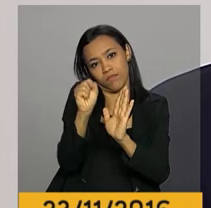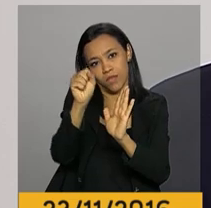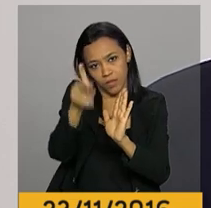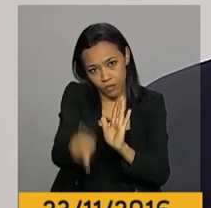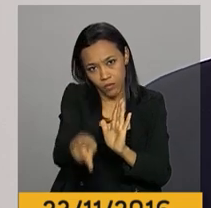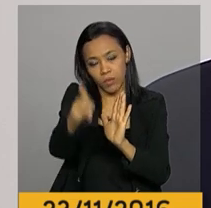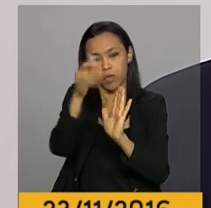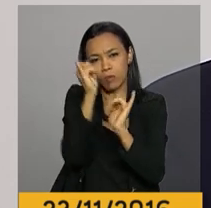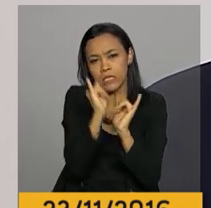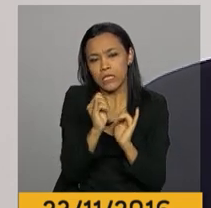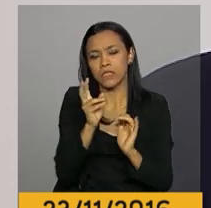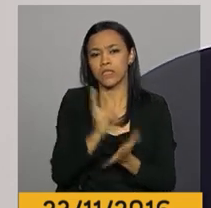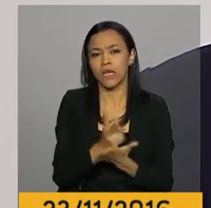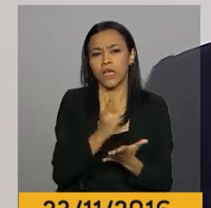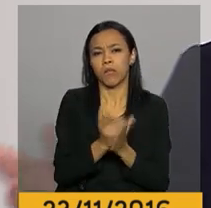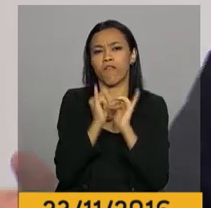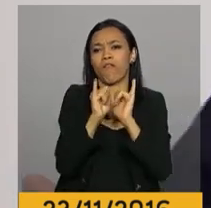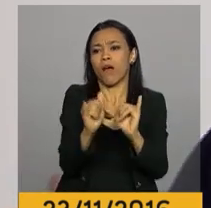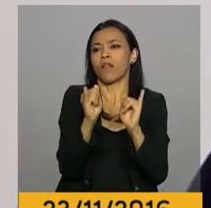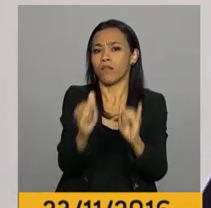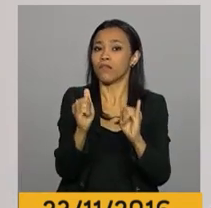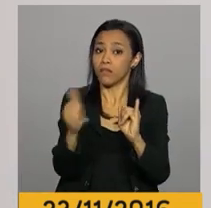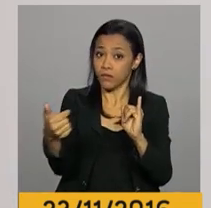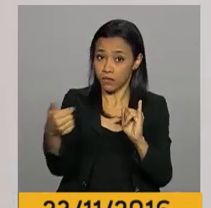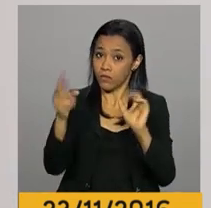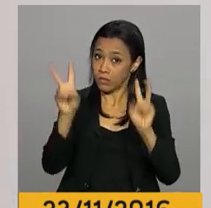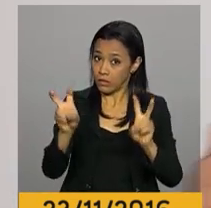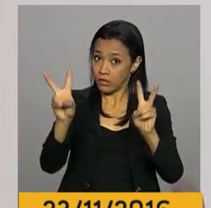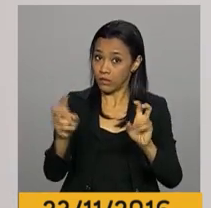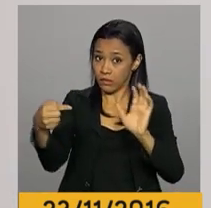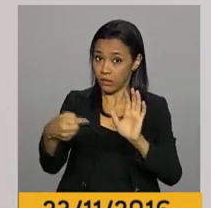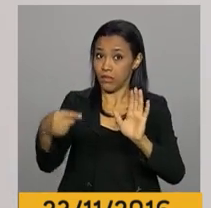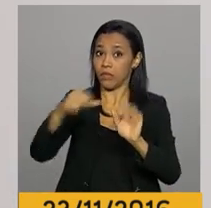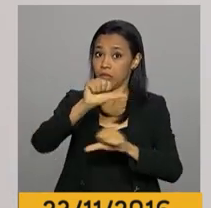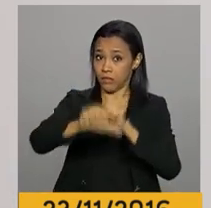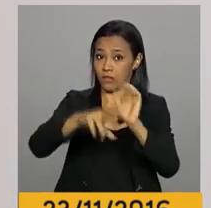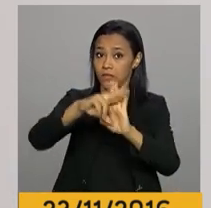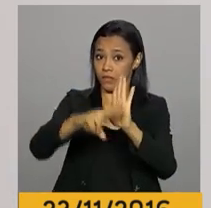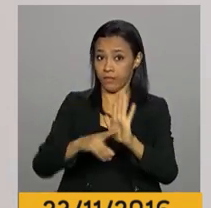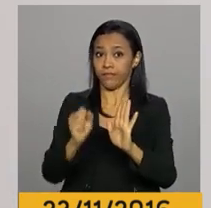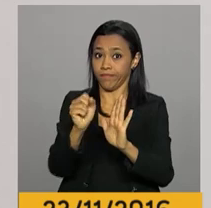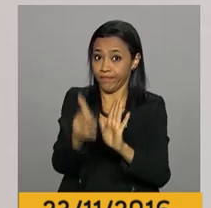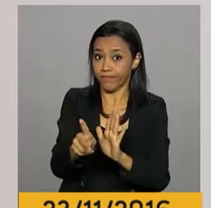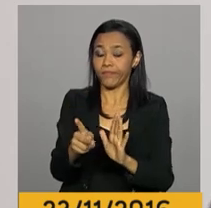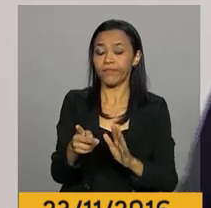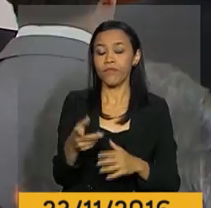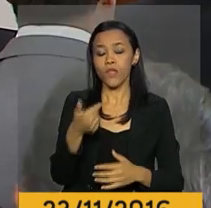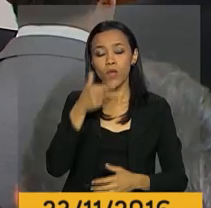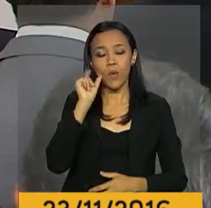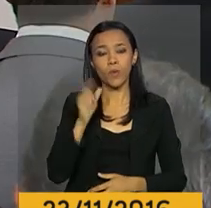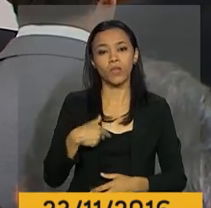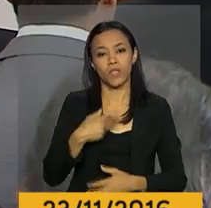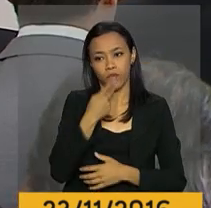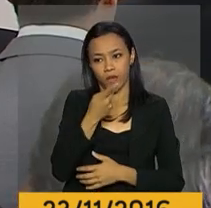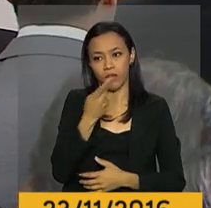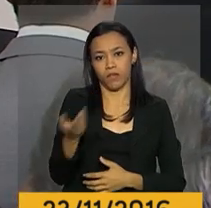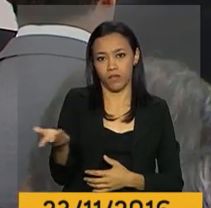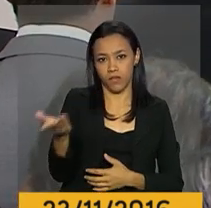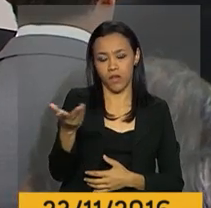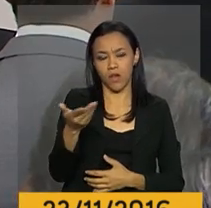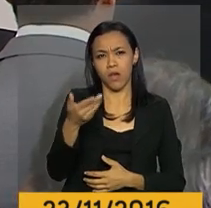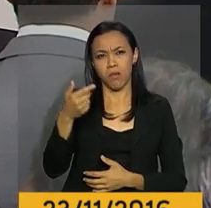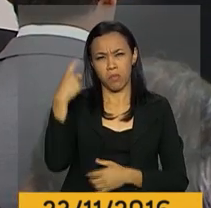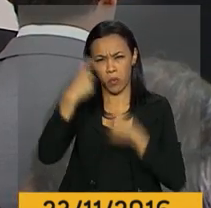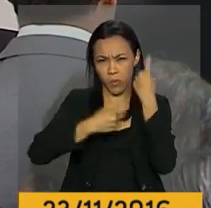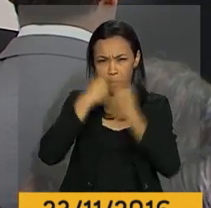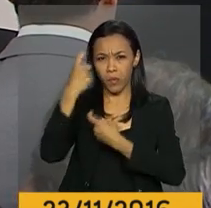como indispensável e ontem ainda eu diga os senhores e as senhoras que preocupados com